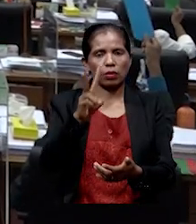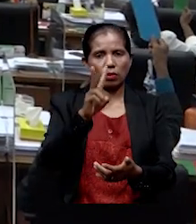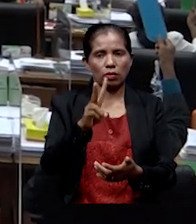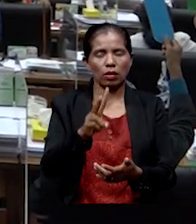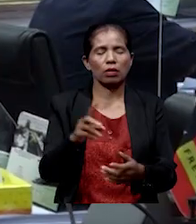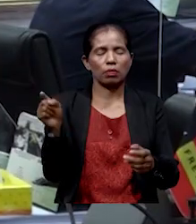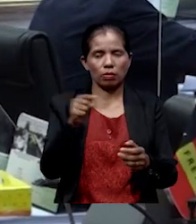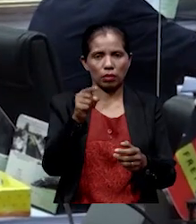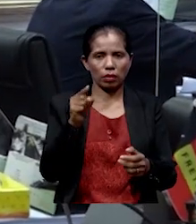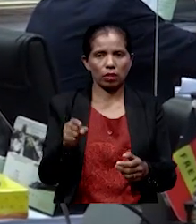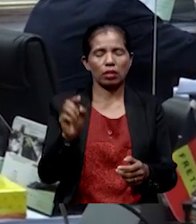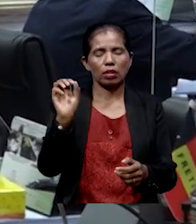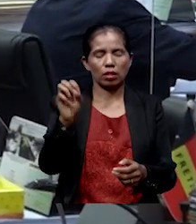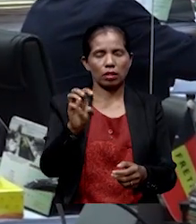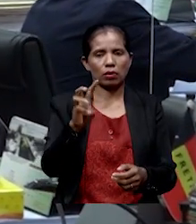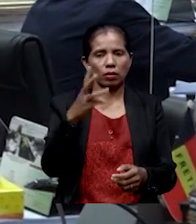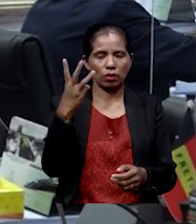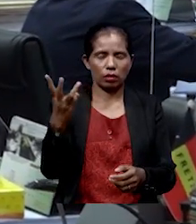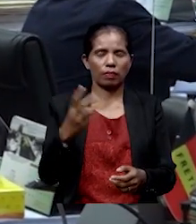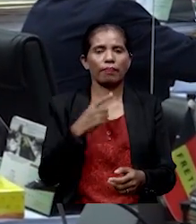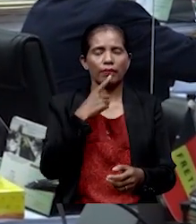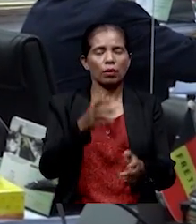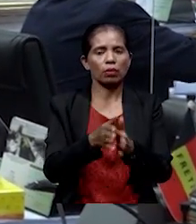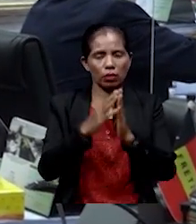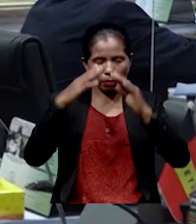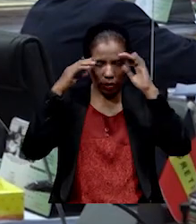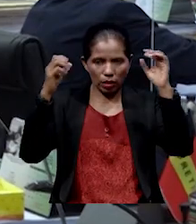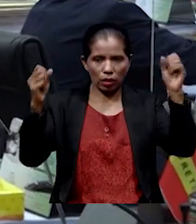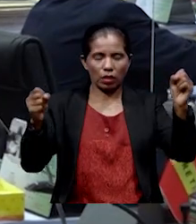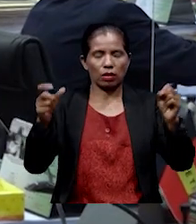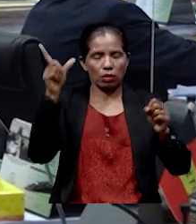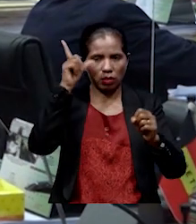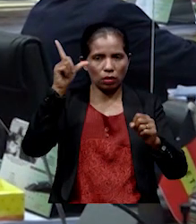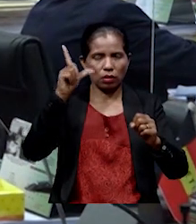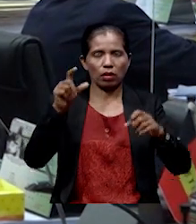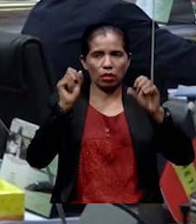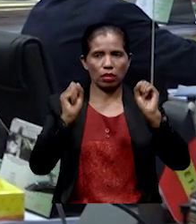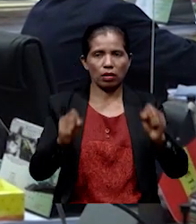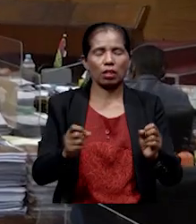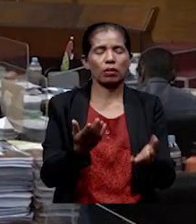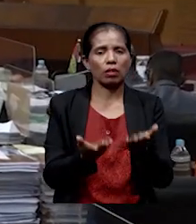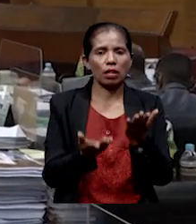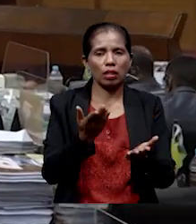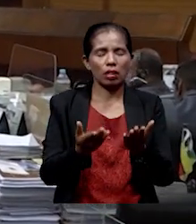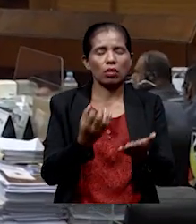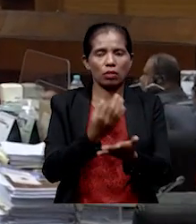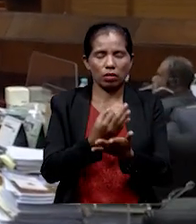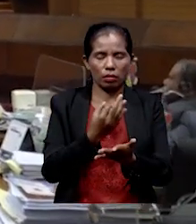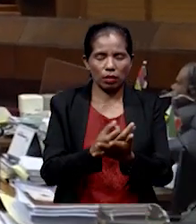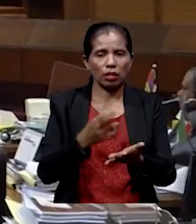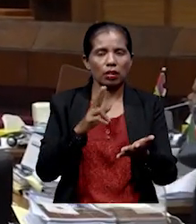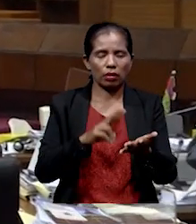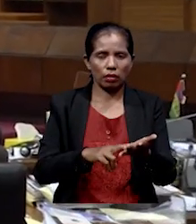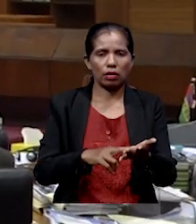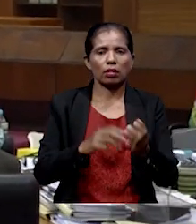foi 1% sanulo racing. Também é o presidente da República, Francisco Guterres Luolo, a do teto de dia, orçamento retificativo,